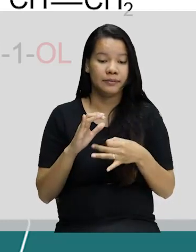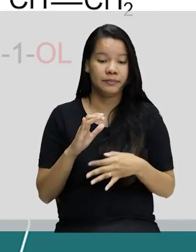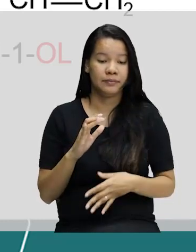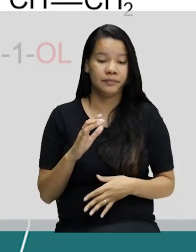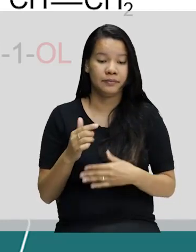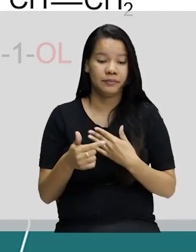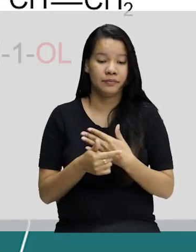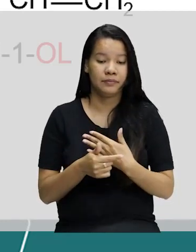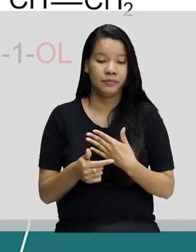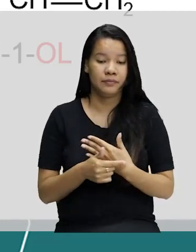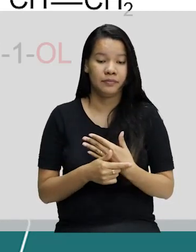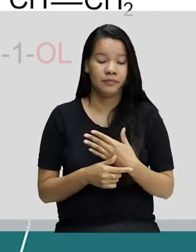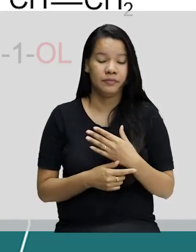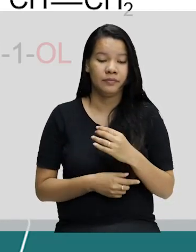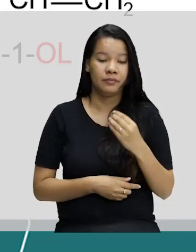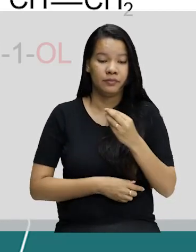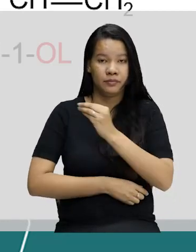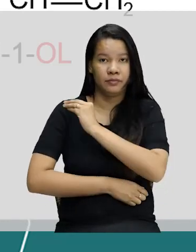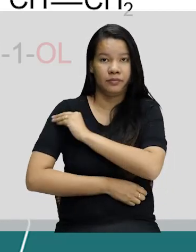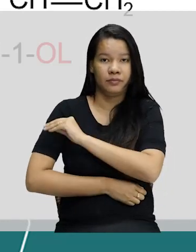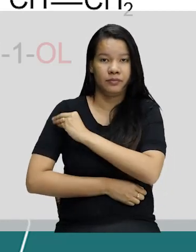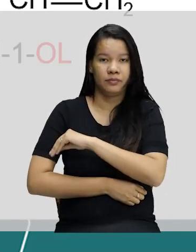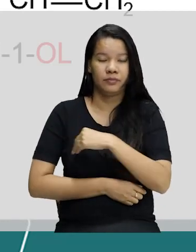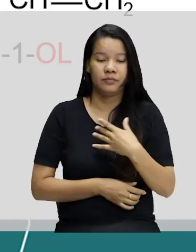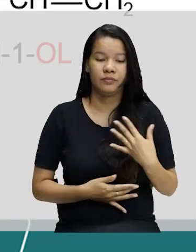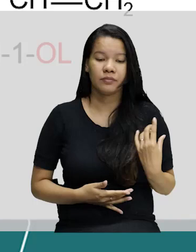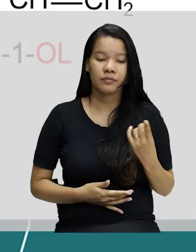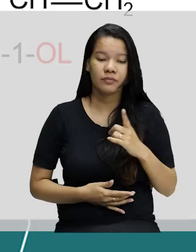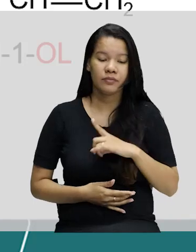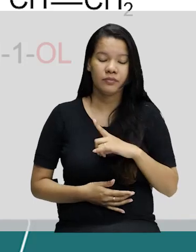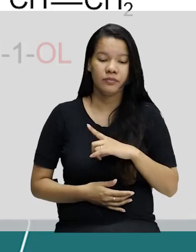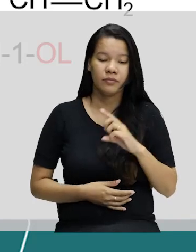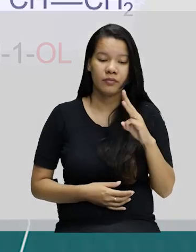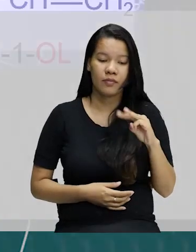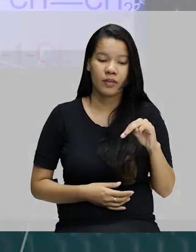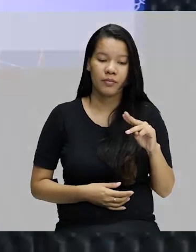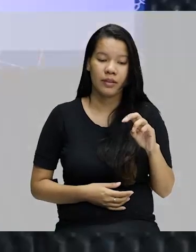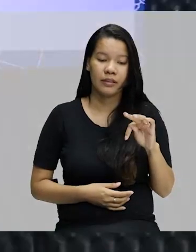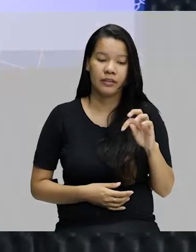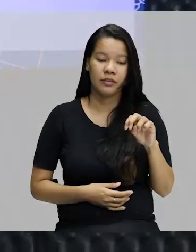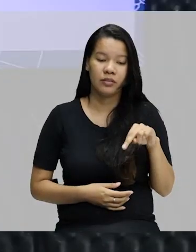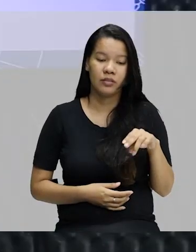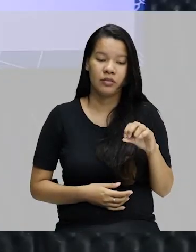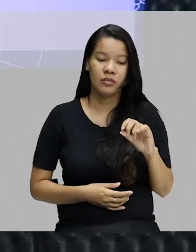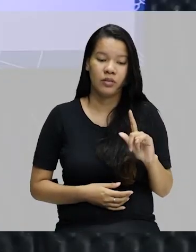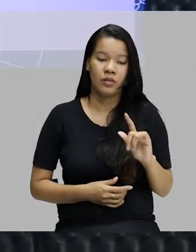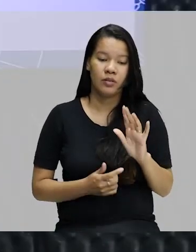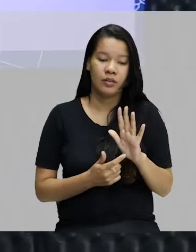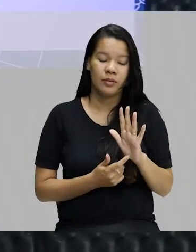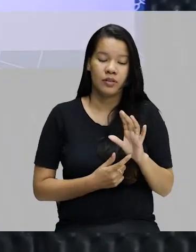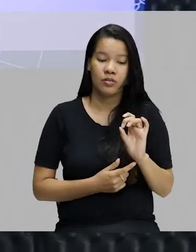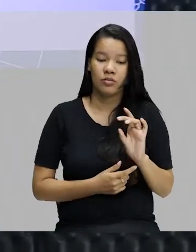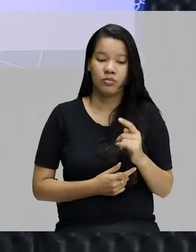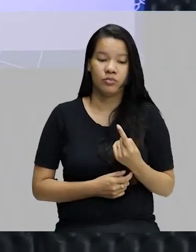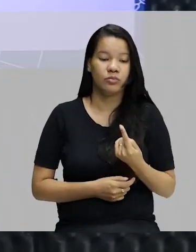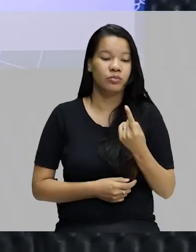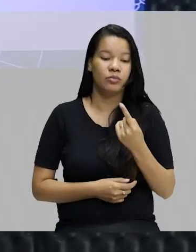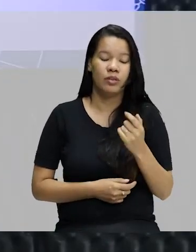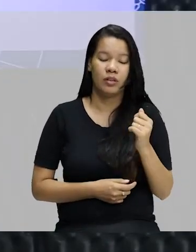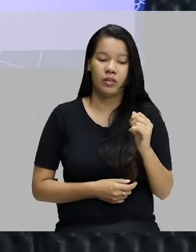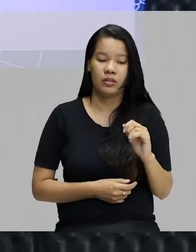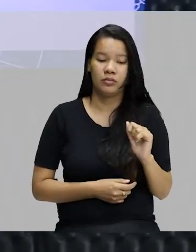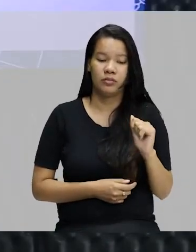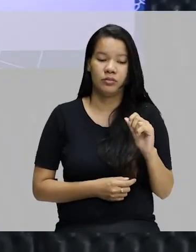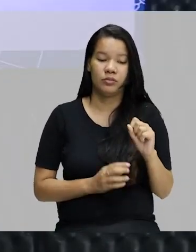temos o metanol, que é o álcool mais simples, é o álcool que apresenta apenas um átomo de carbono.